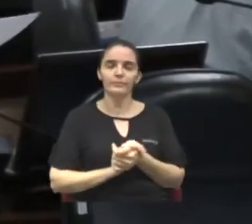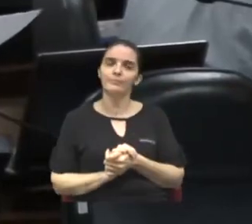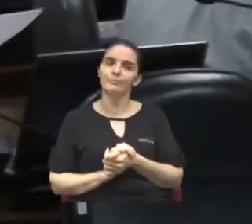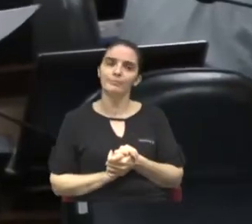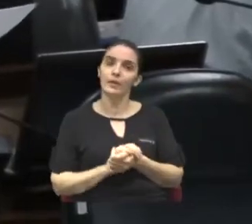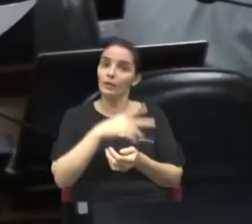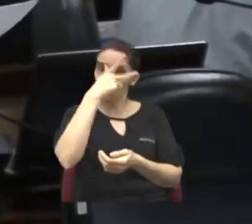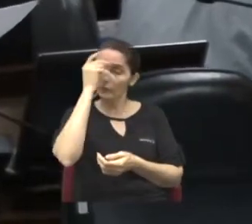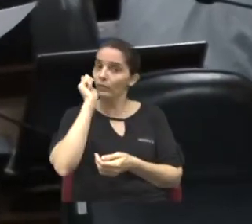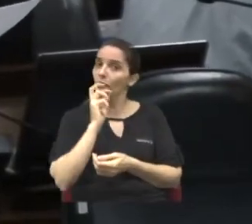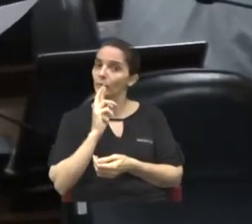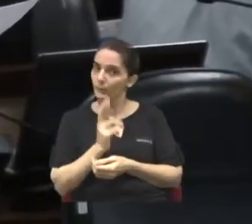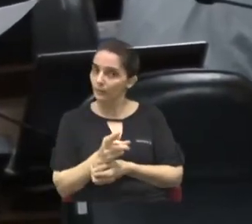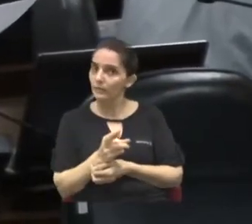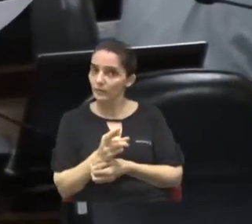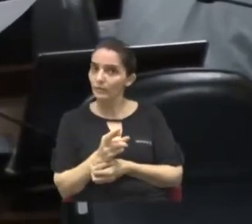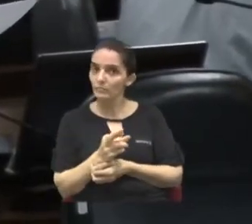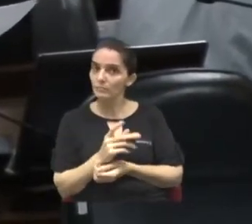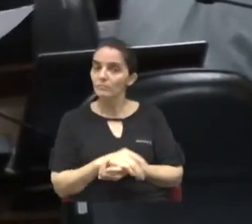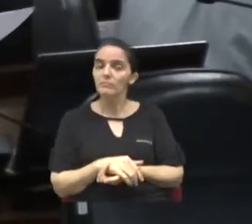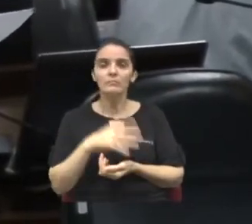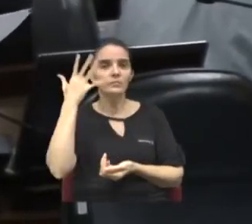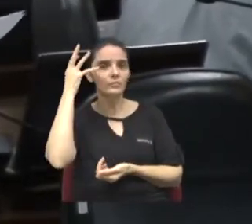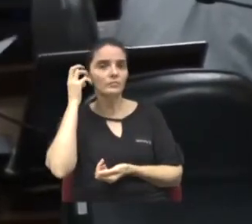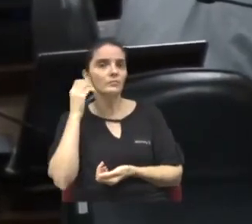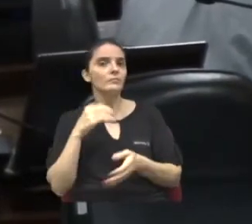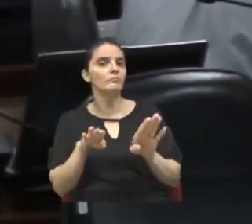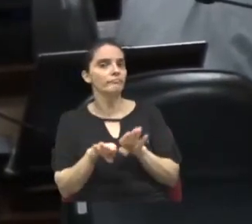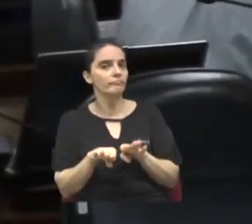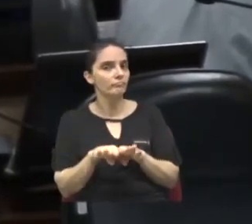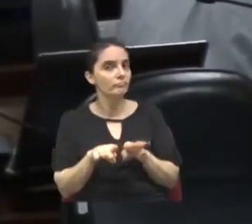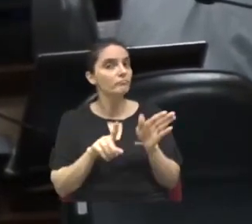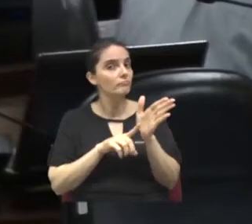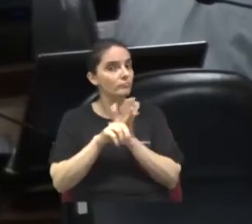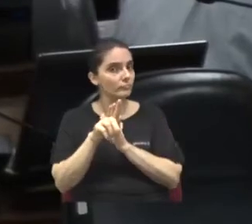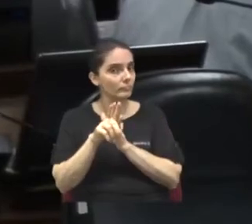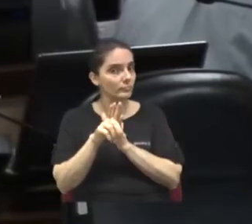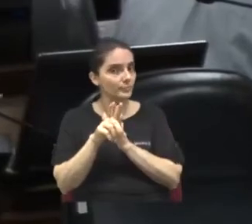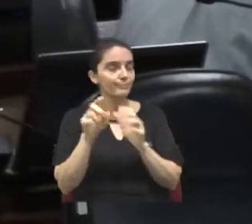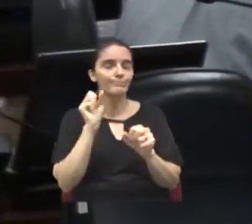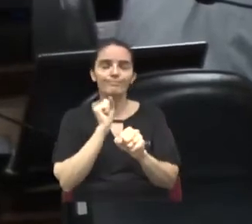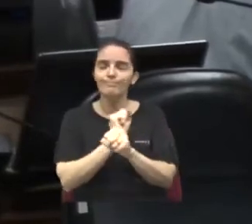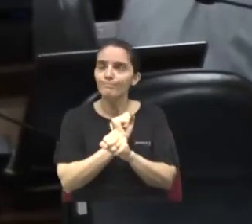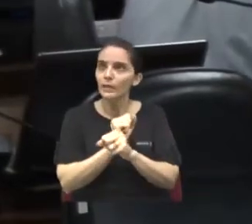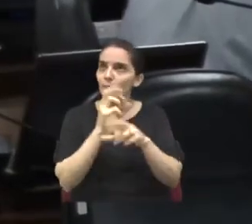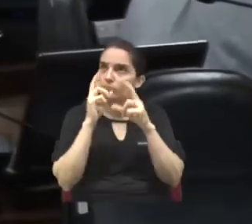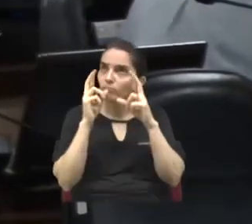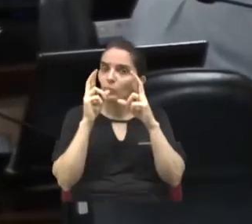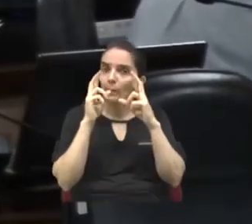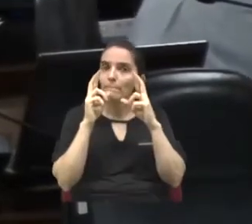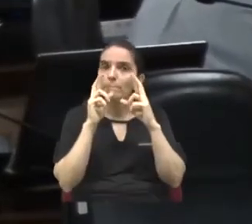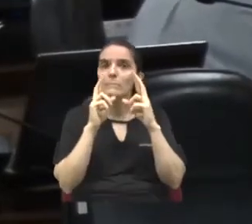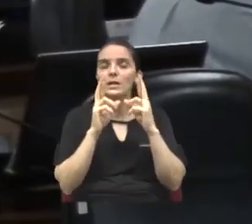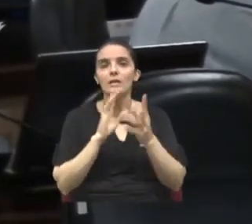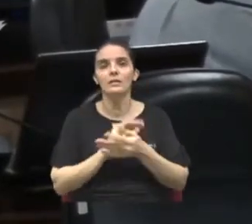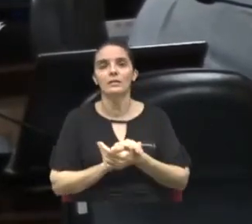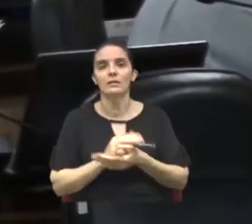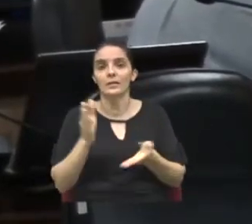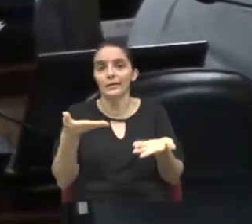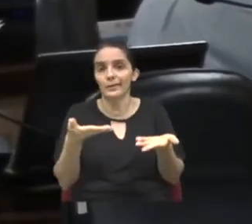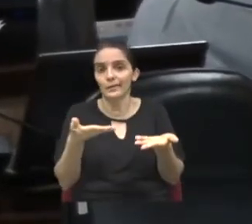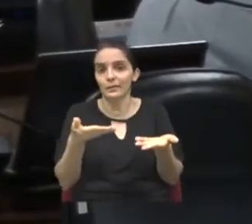isso. Só para dizer que eu também fiz esse requerimento e que esperamos, né, que agora, final